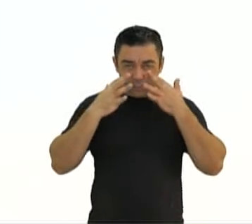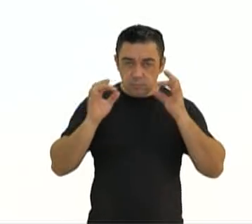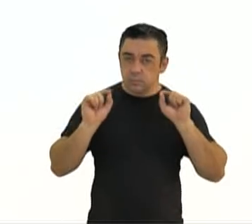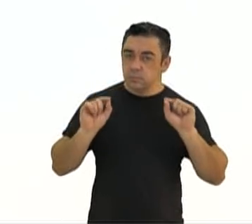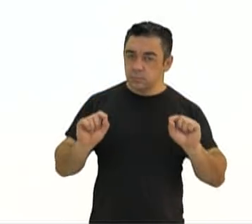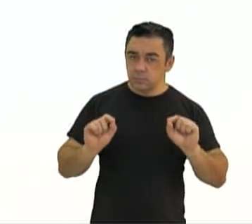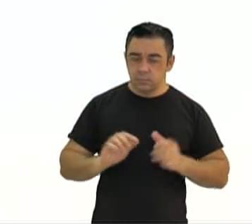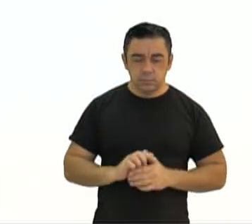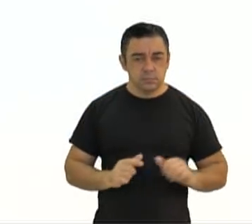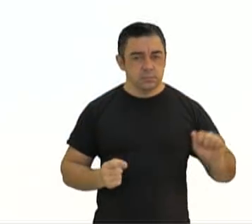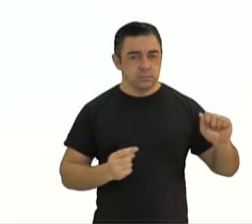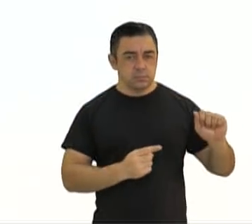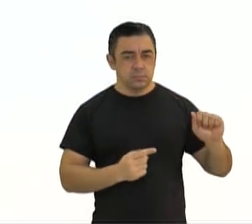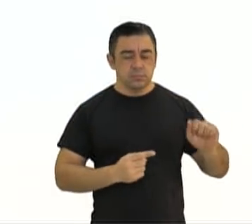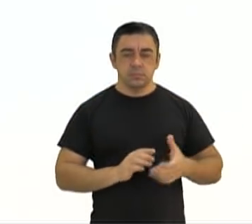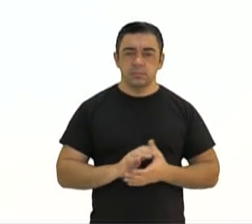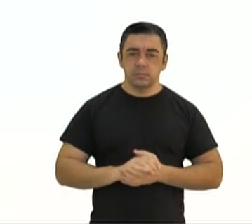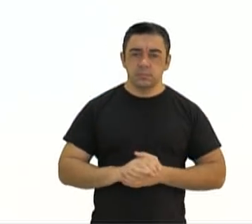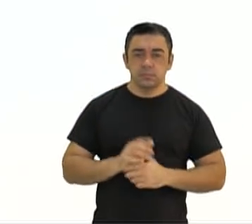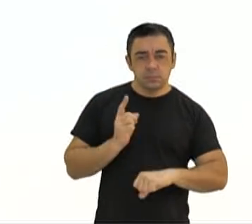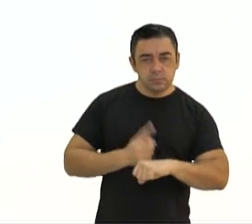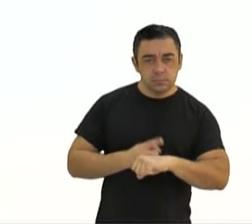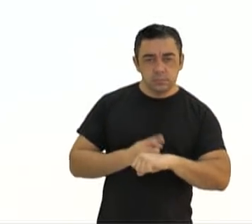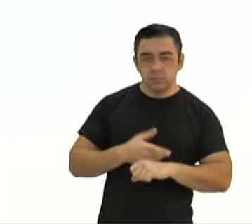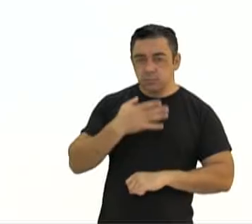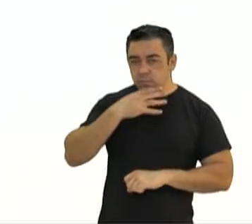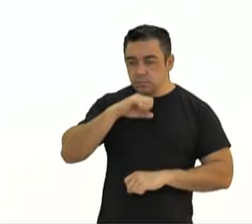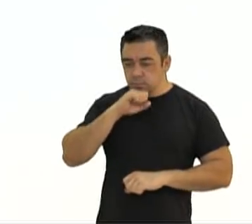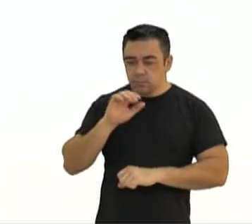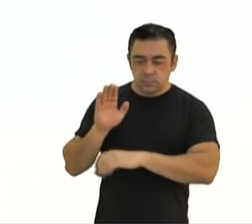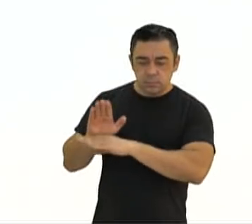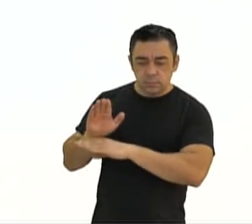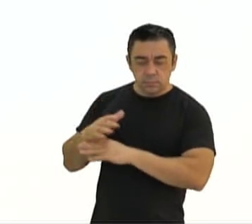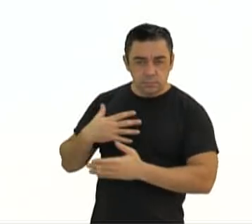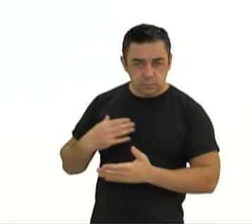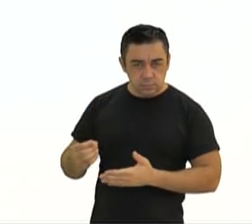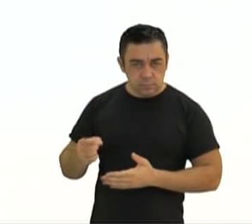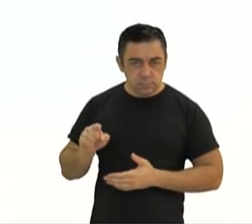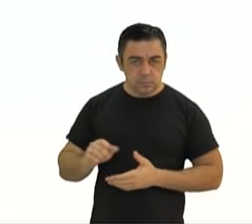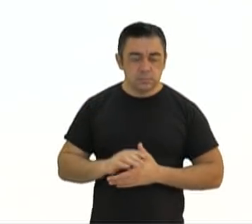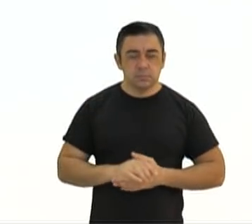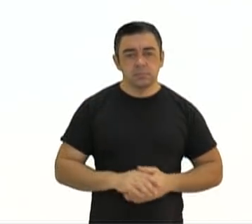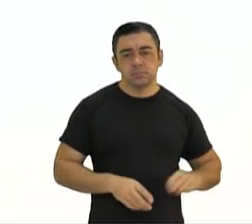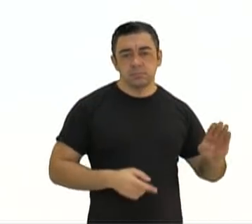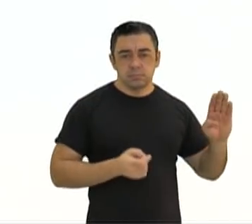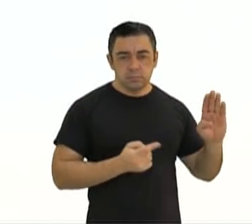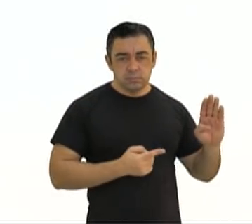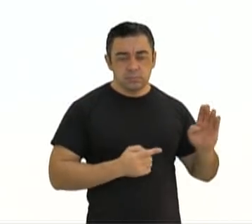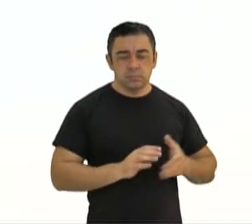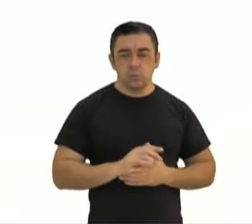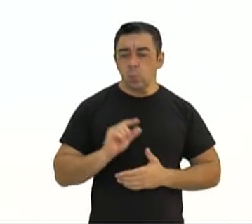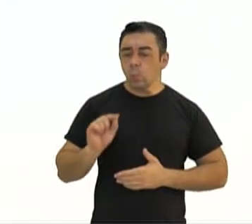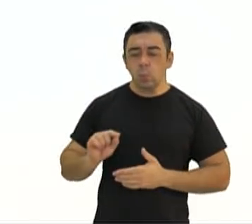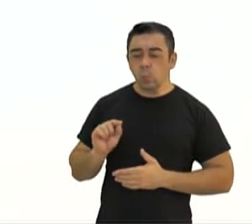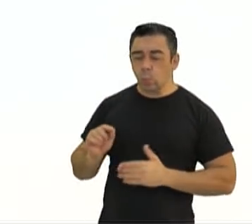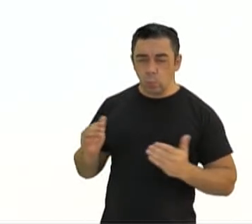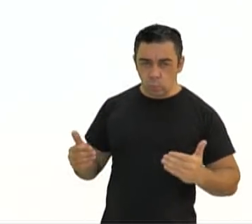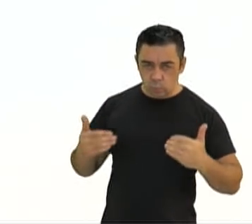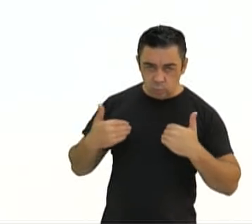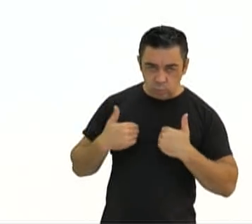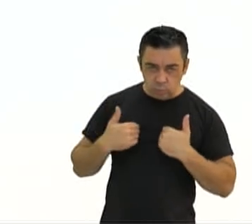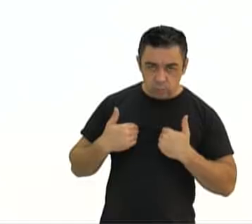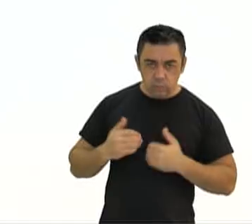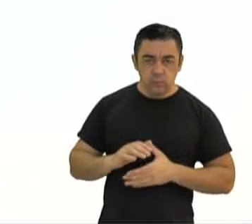A, o tempo que os pais dedicaram ao filho; letra B, o que é um espectro